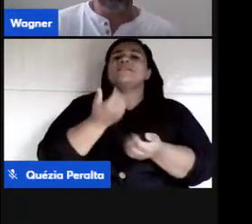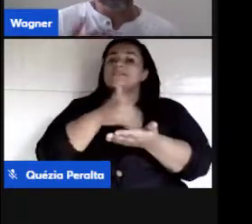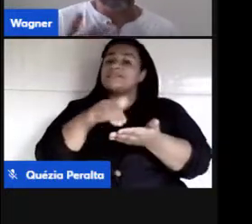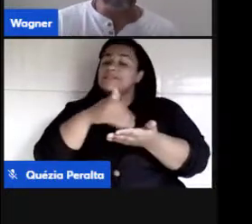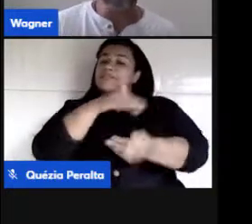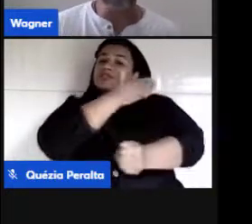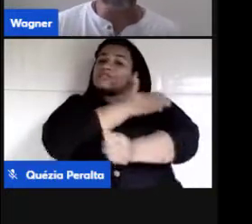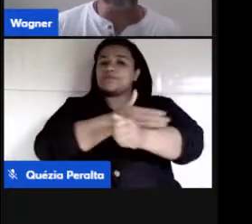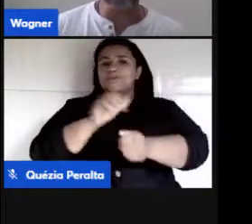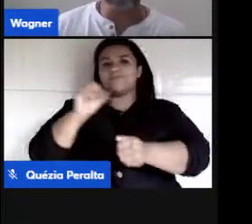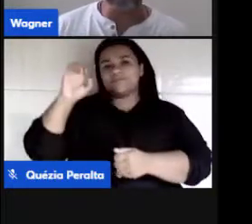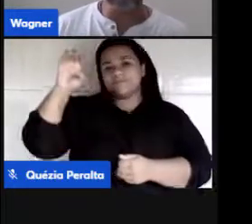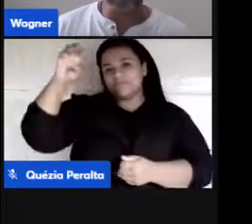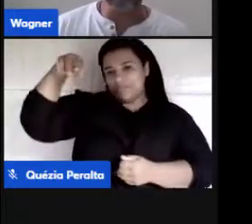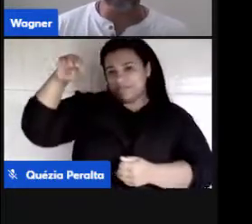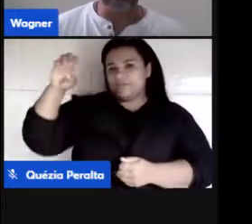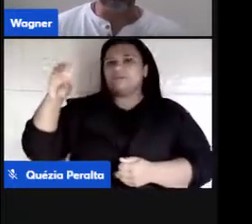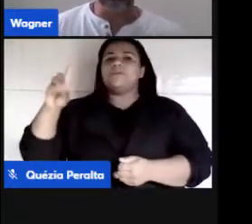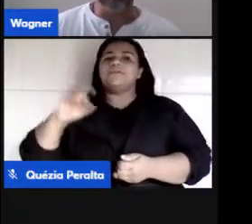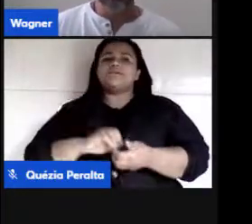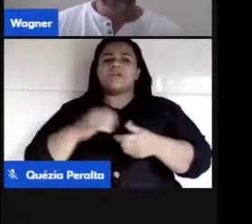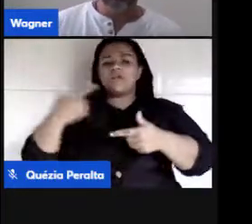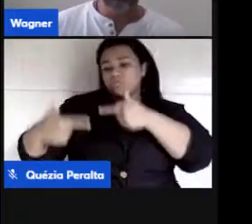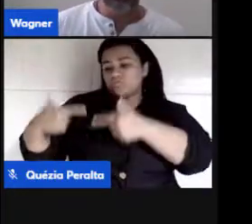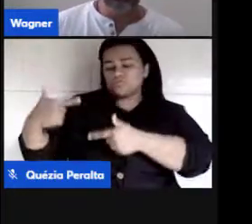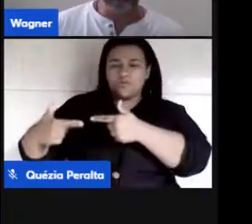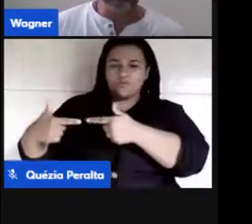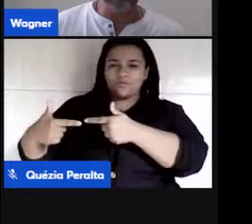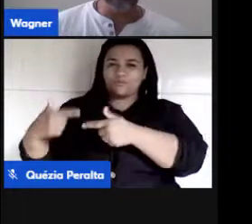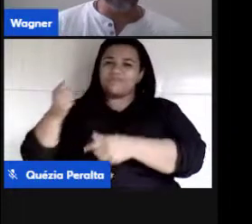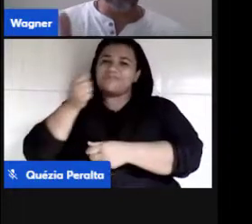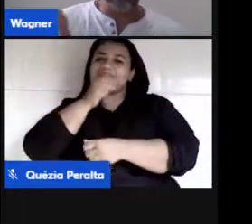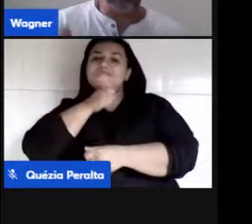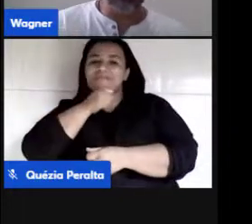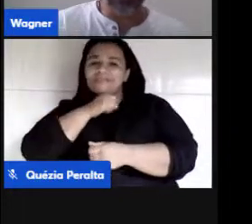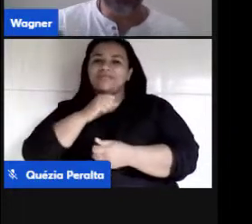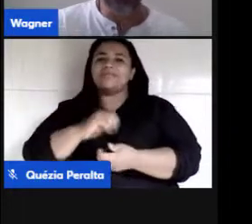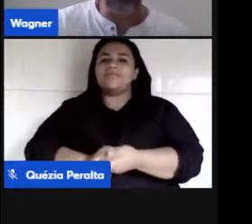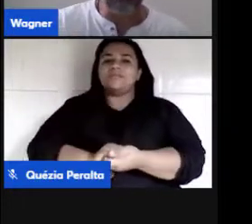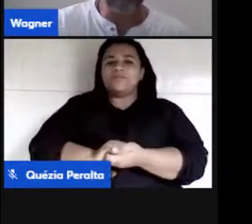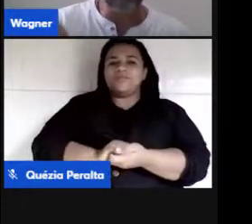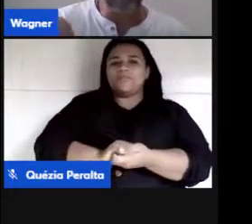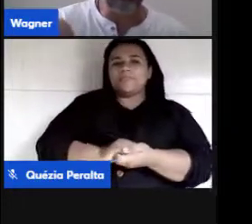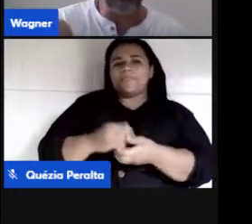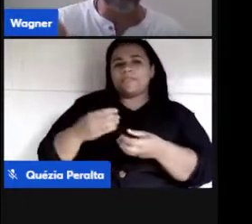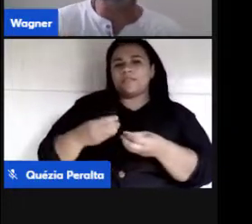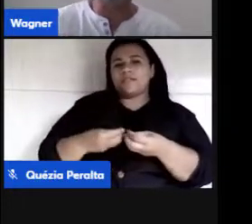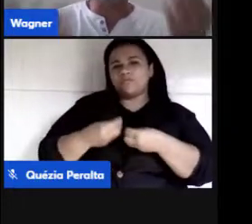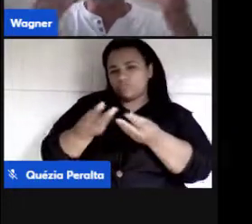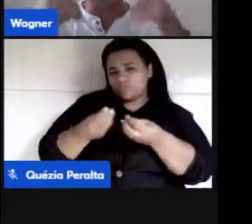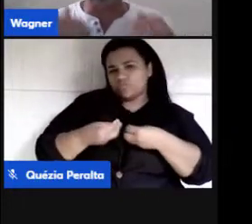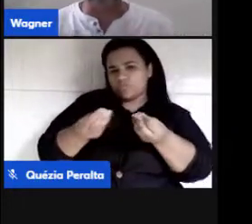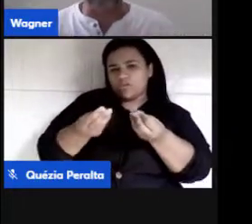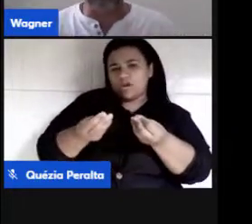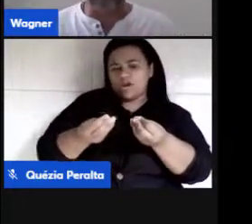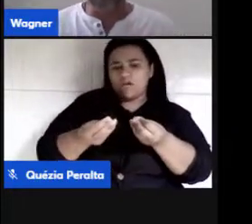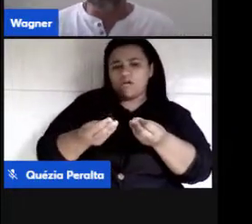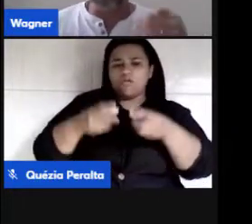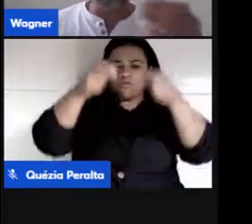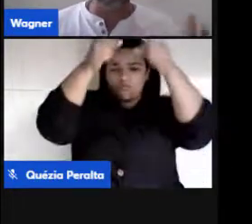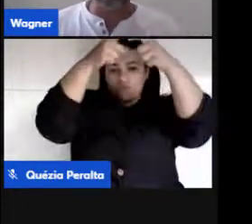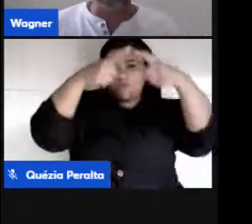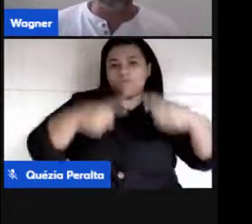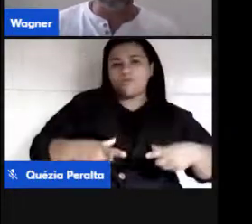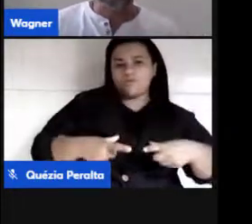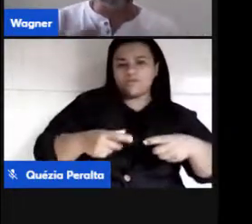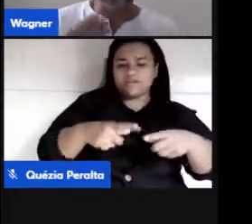CEMED. Aqui, um jogo tradicional do jogo da velha. Eu disponibilizei caixinhas de leite, cones e bambolês, mas como sugestão,